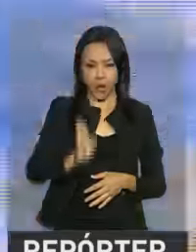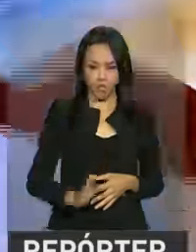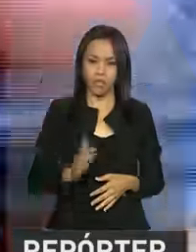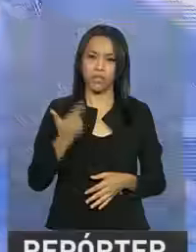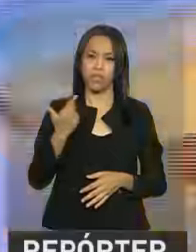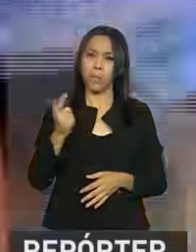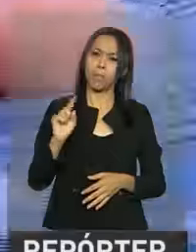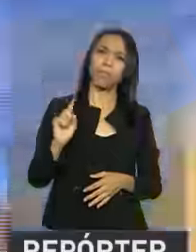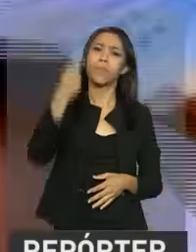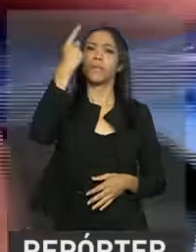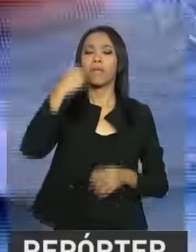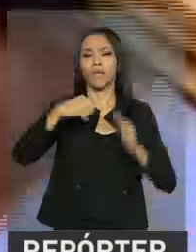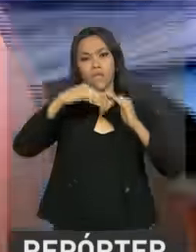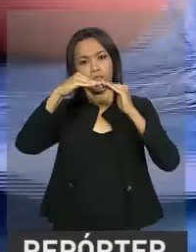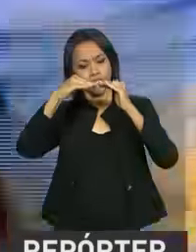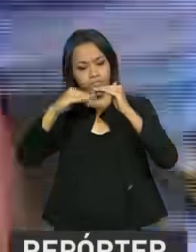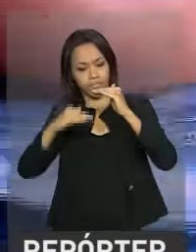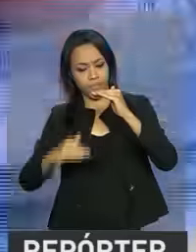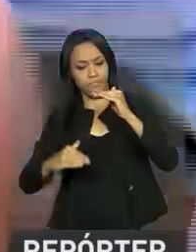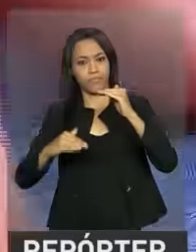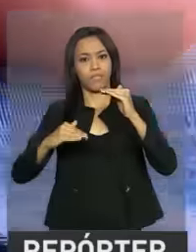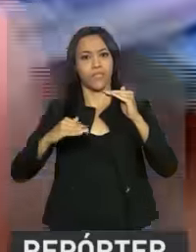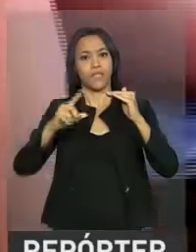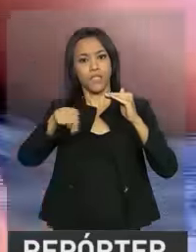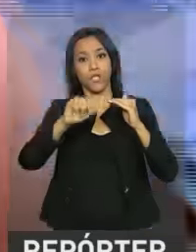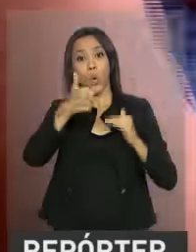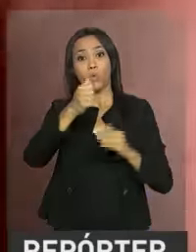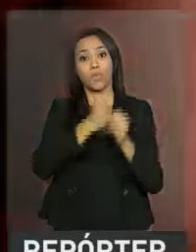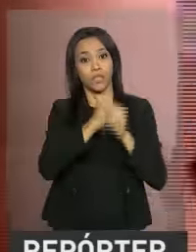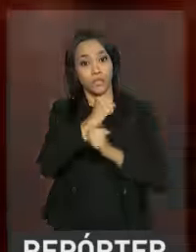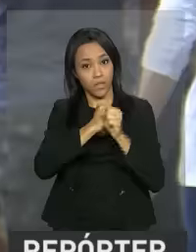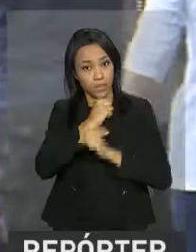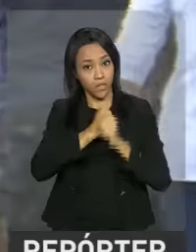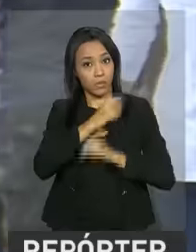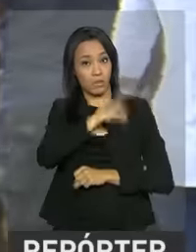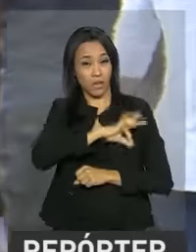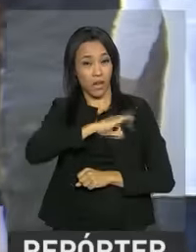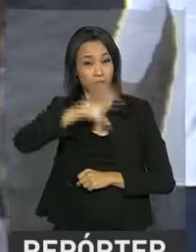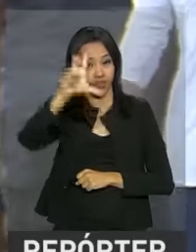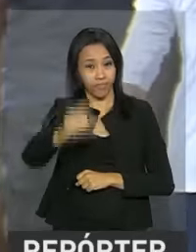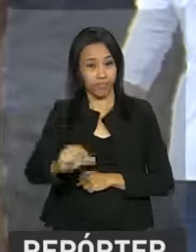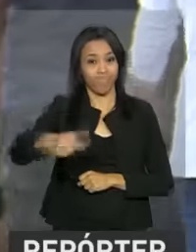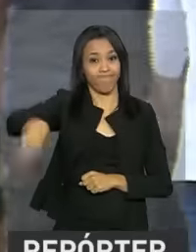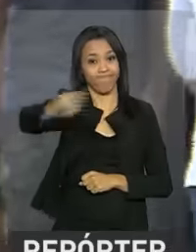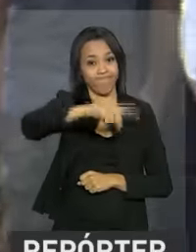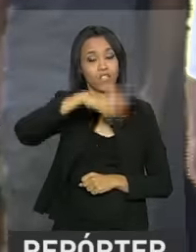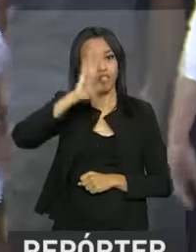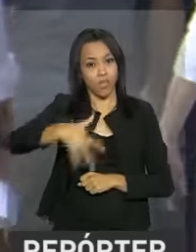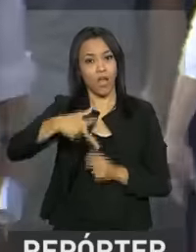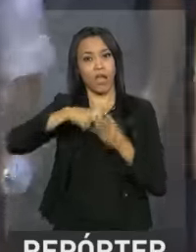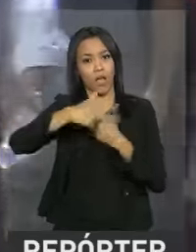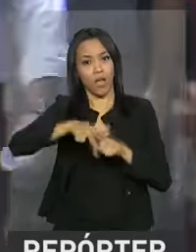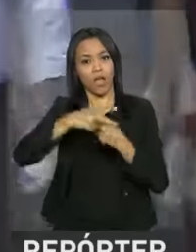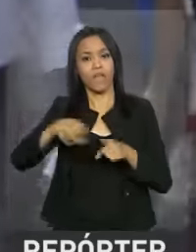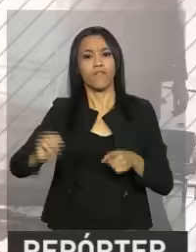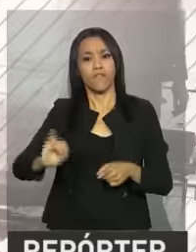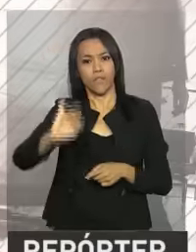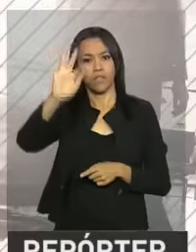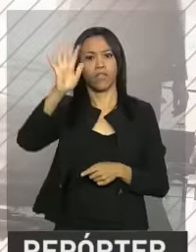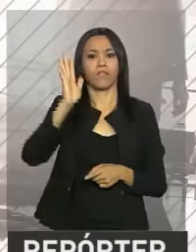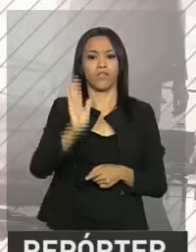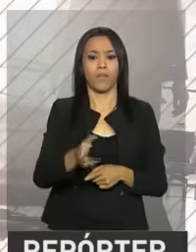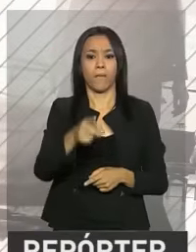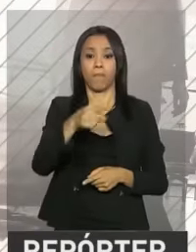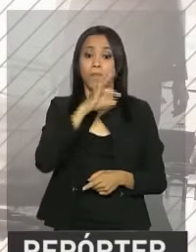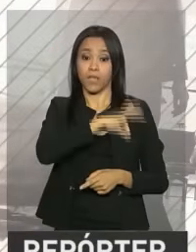registrou a primeira queda em 11 anos dos rendimentos reais da população, ou seja, já corrigidos pela inflação do período. A